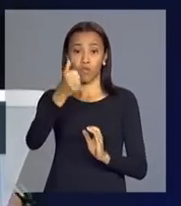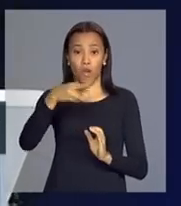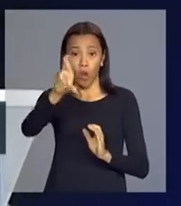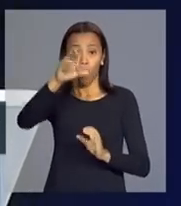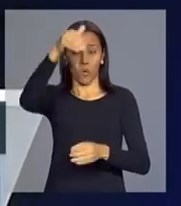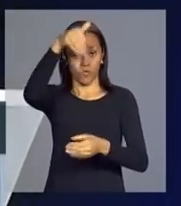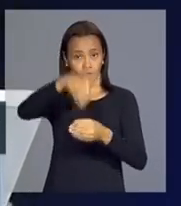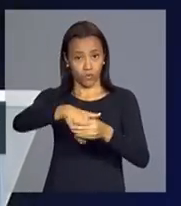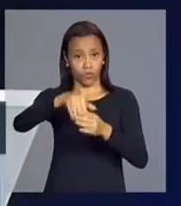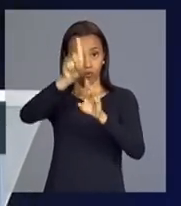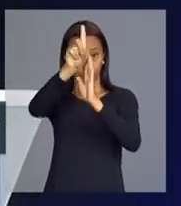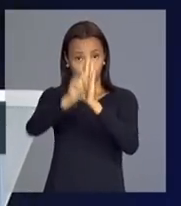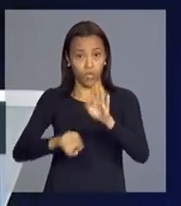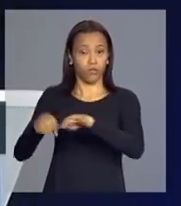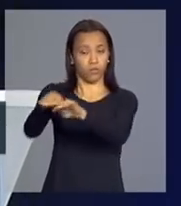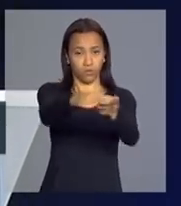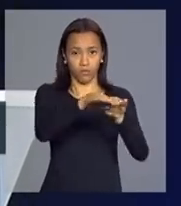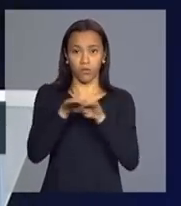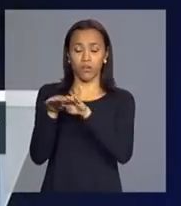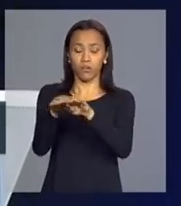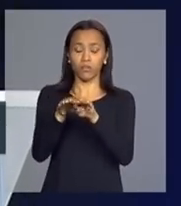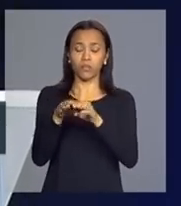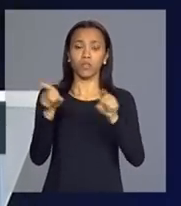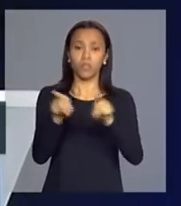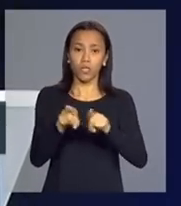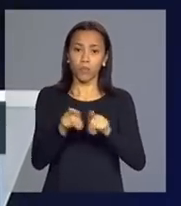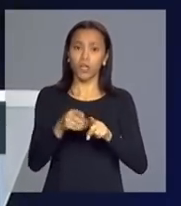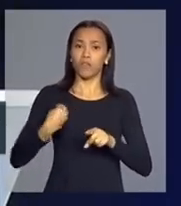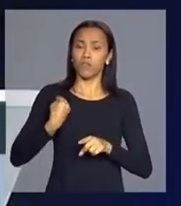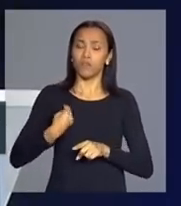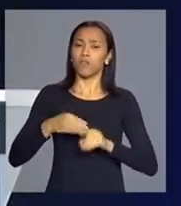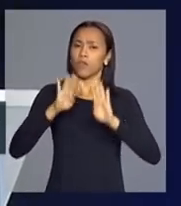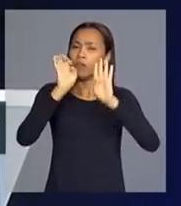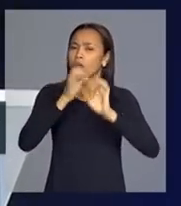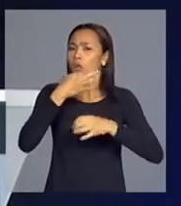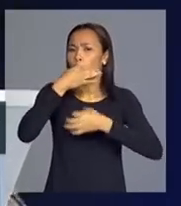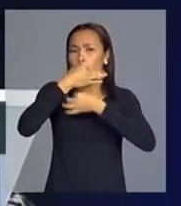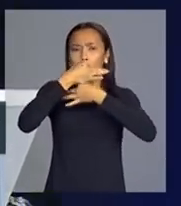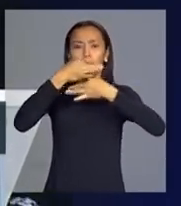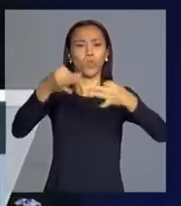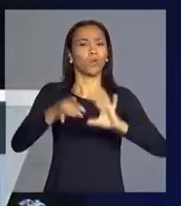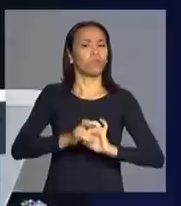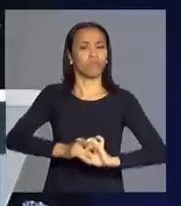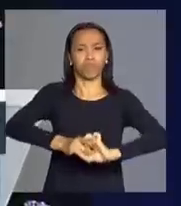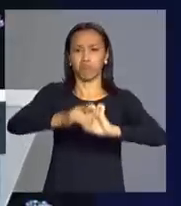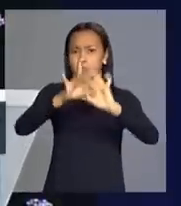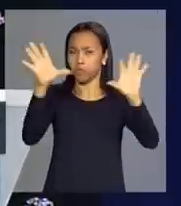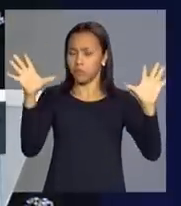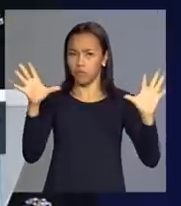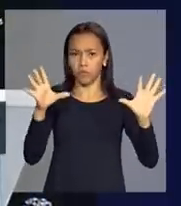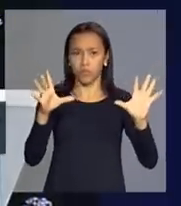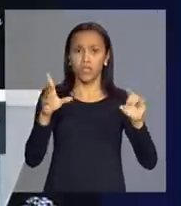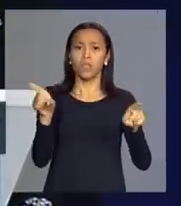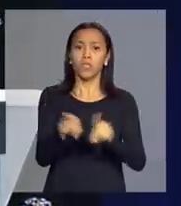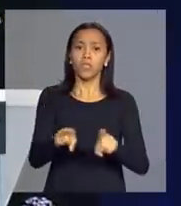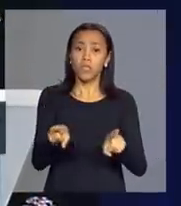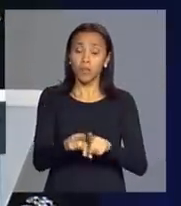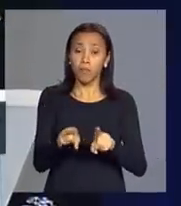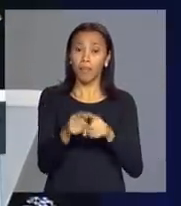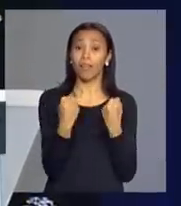que vive sobre plena liberdade de imprensa e que